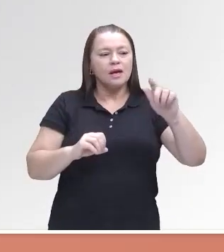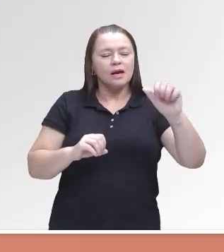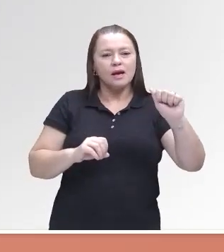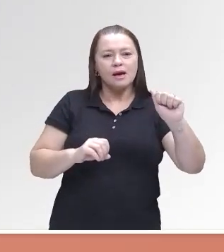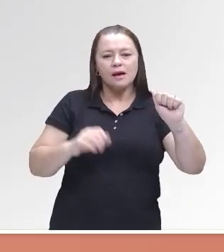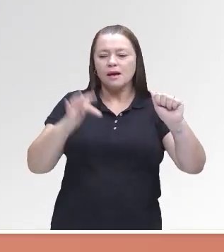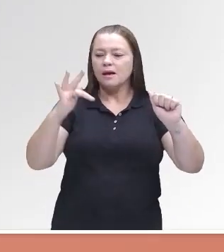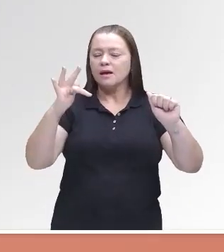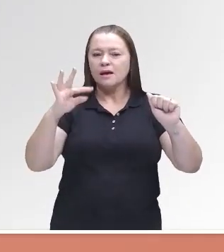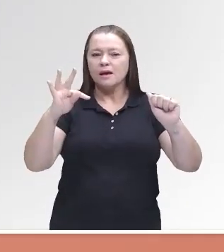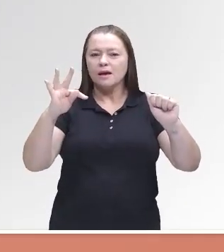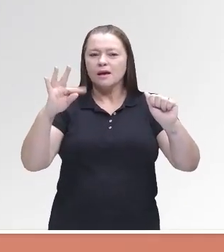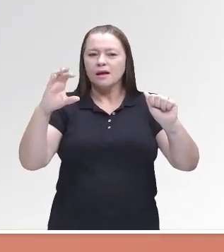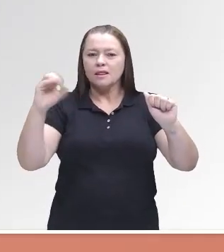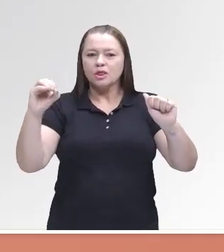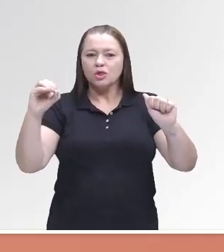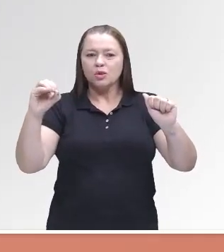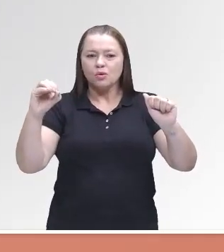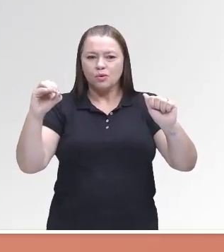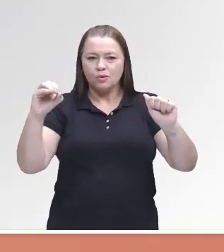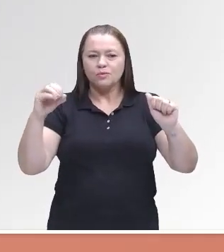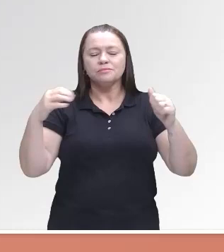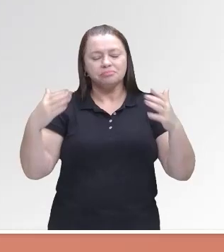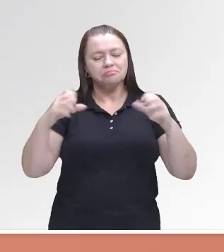Na separação vai ficar como? Gato.